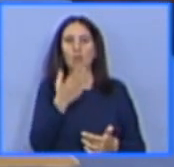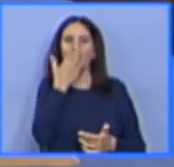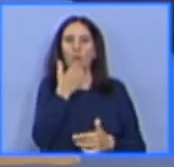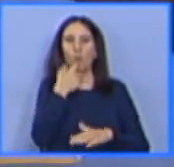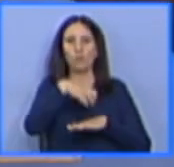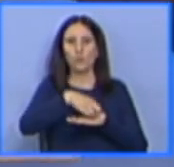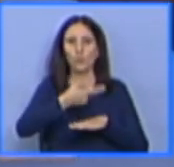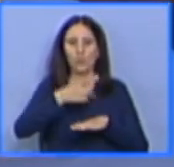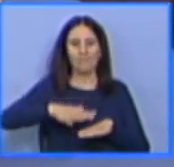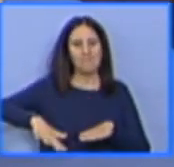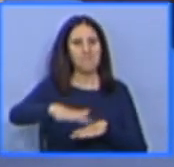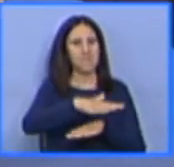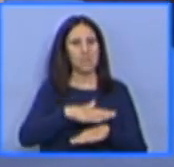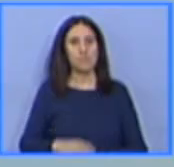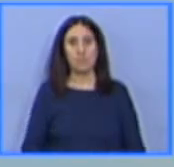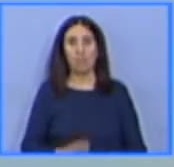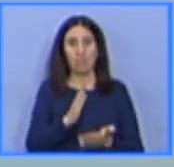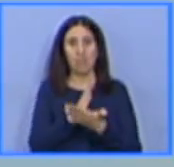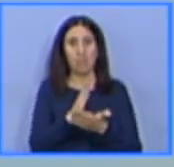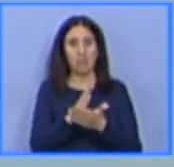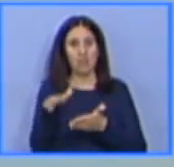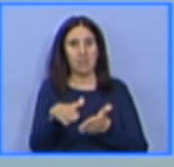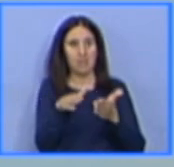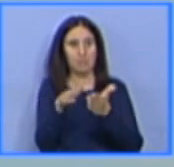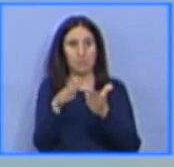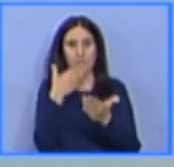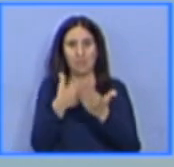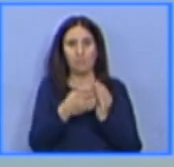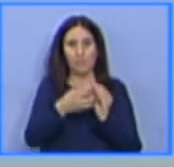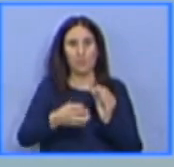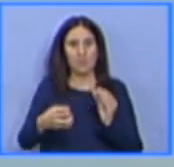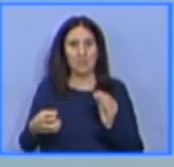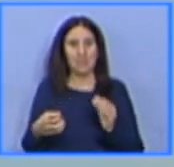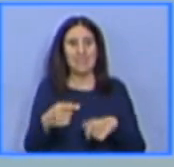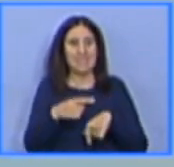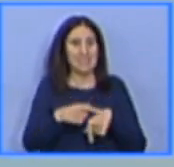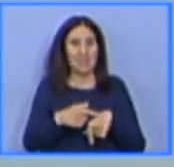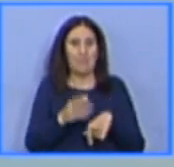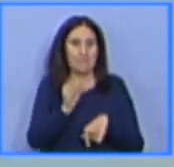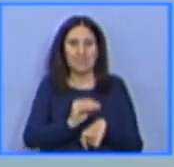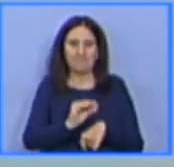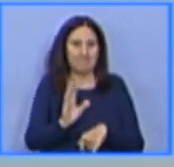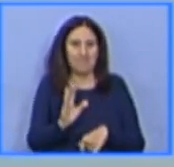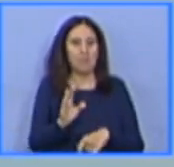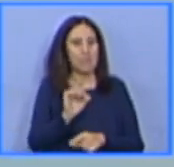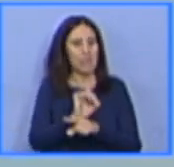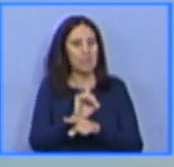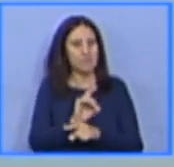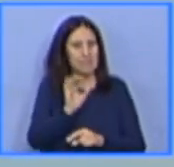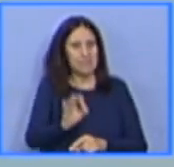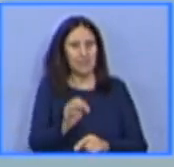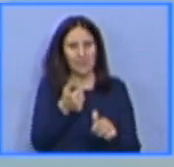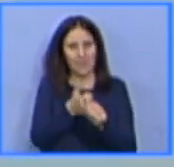pouco pantanoso. É um caminho sem retorno, que torna as É um coisas caminho sem depois retorno. muitíssimo complicadas. O tempo não nos permite ir mais além, mas continuaremos certamente